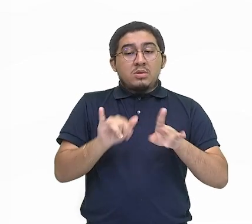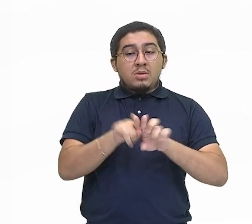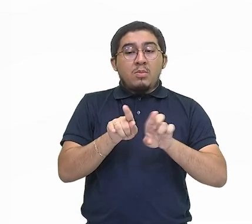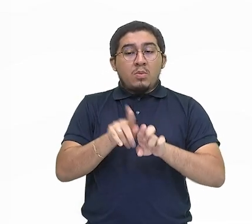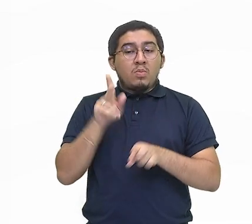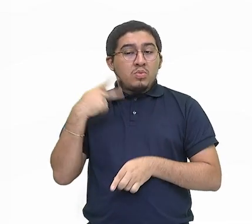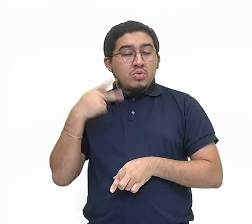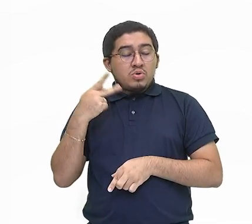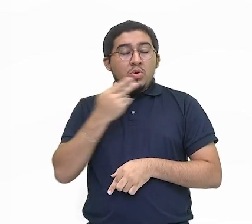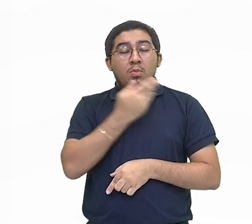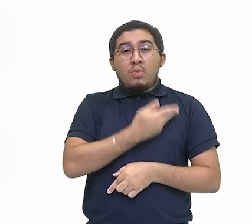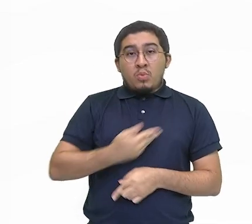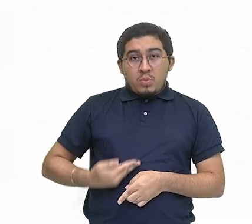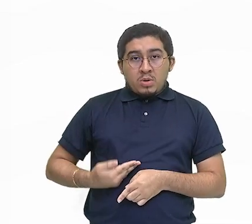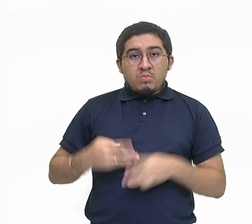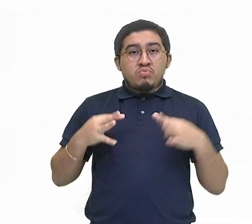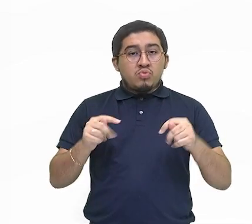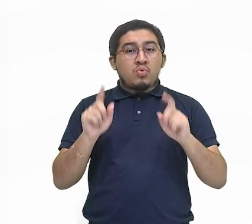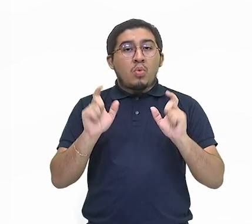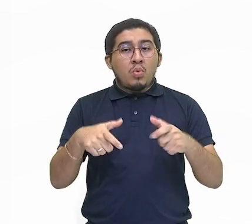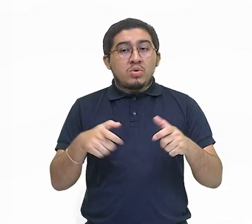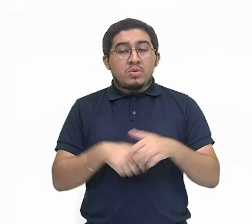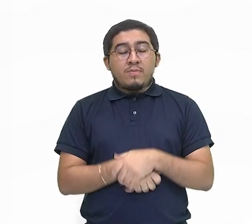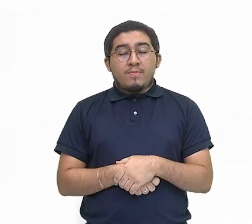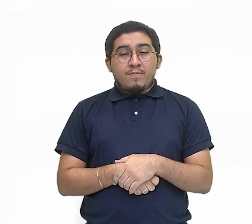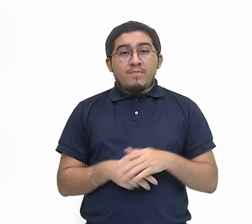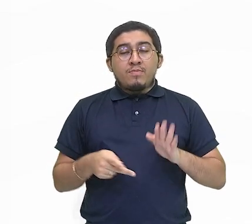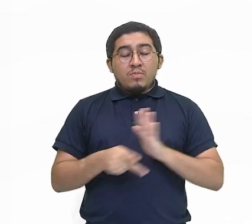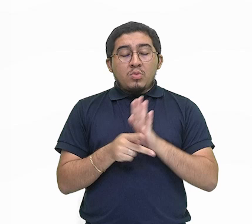políticas públicas, tudo isso em quê? Em prol da